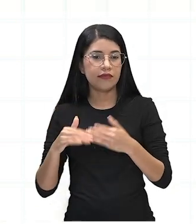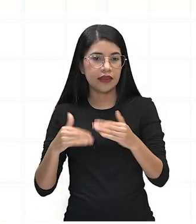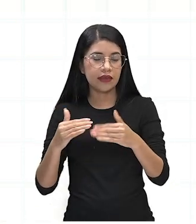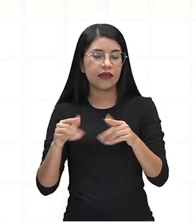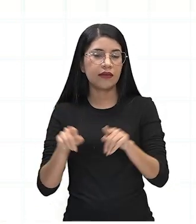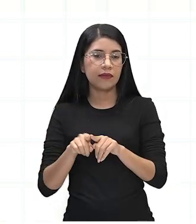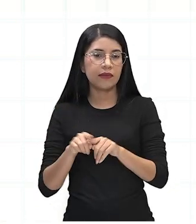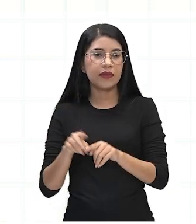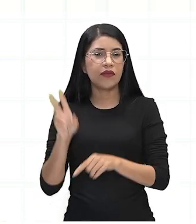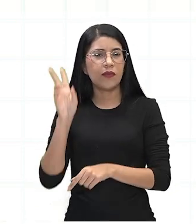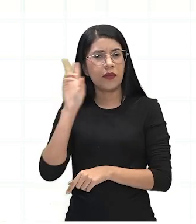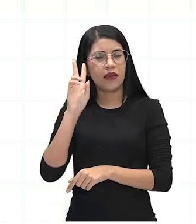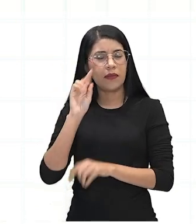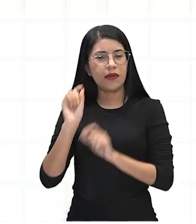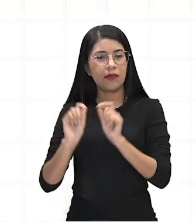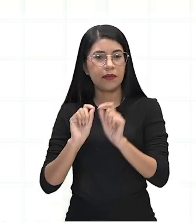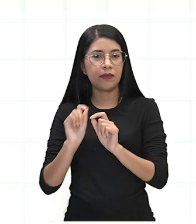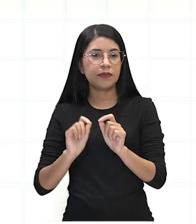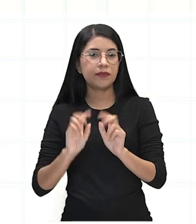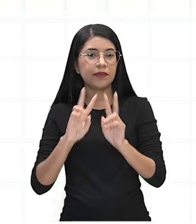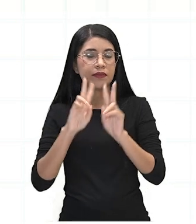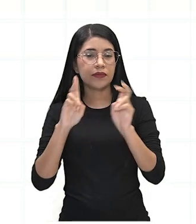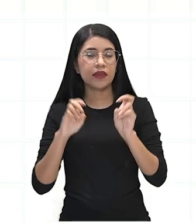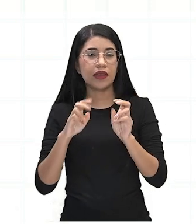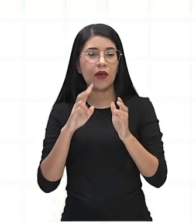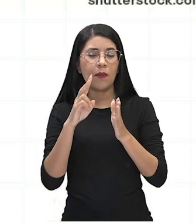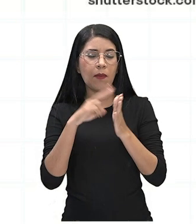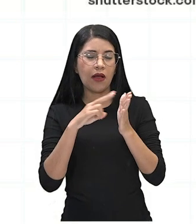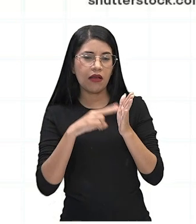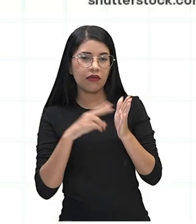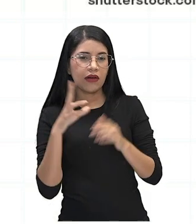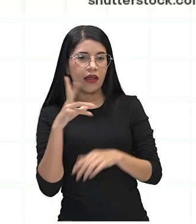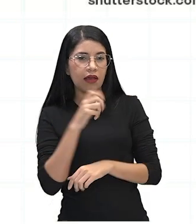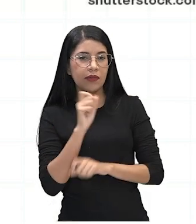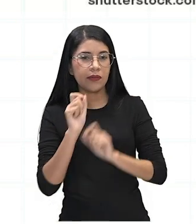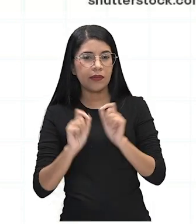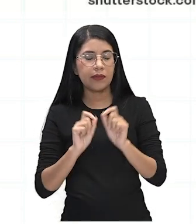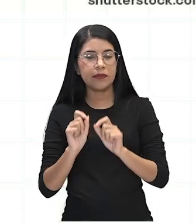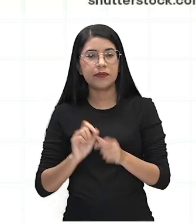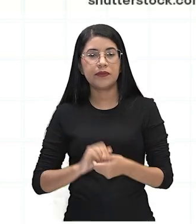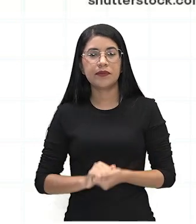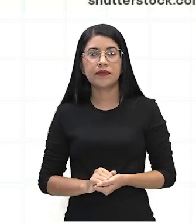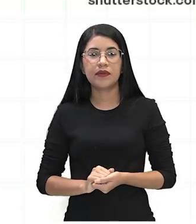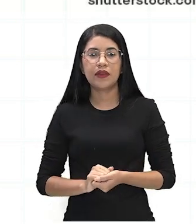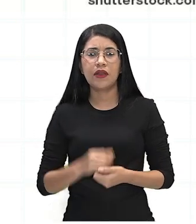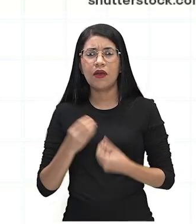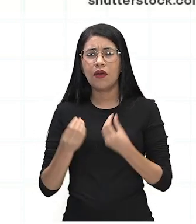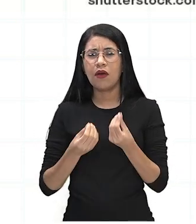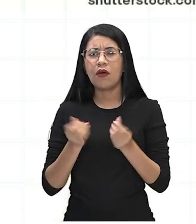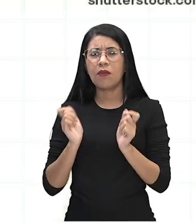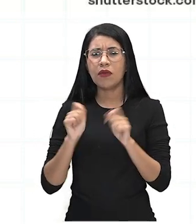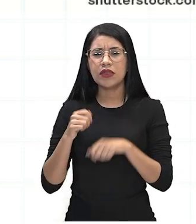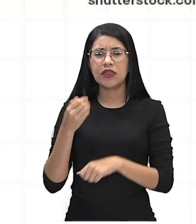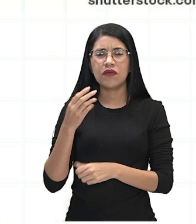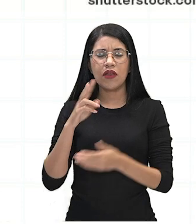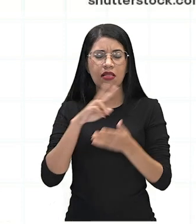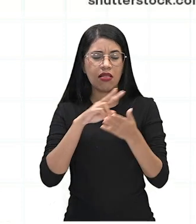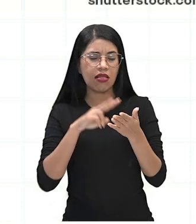relembrar um pouquinho agora sobre leitura rápida. O que a gente pode fazer para ter uma leitura mais rápida,